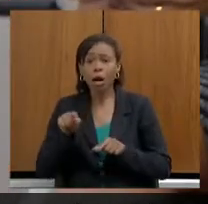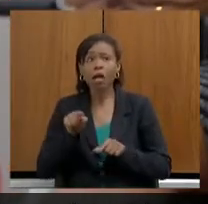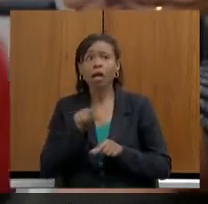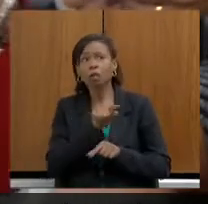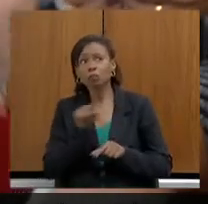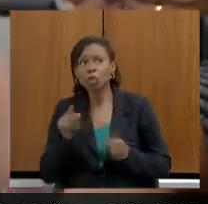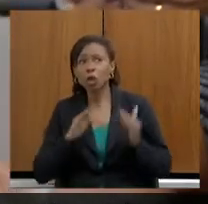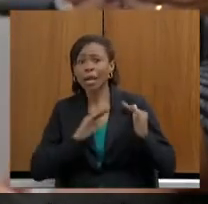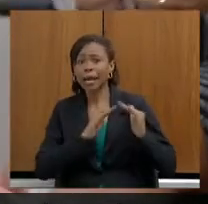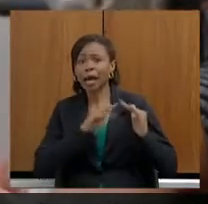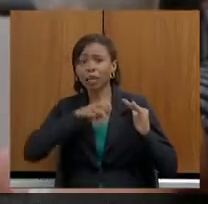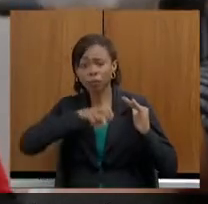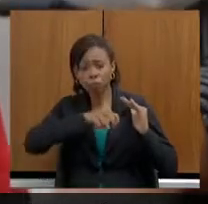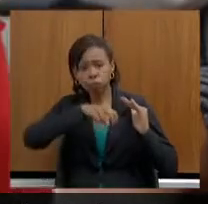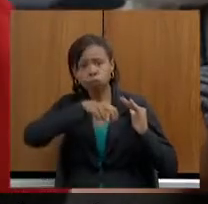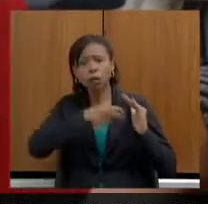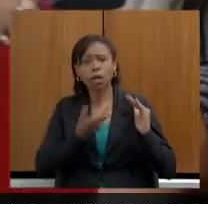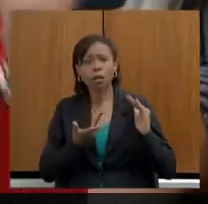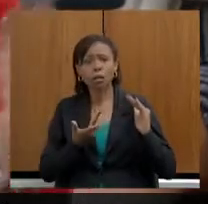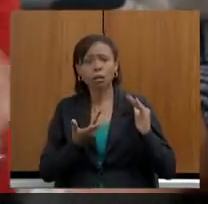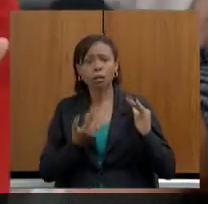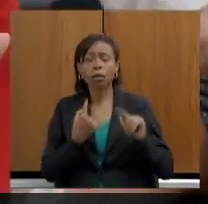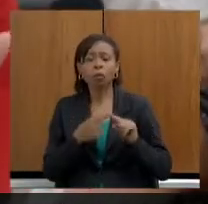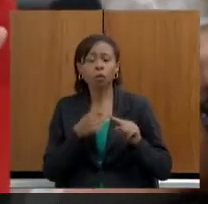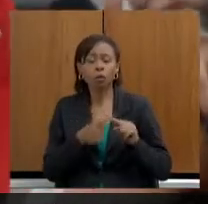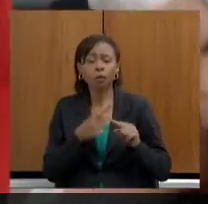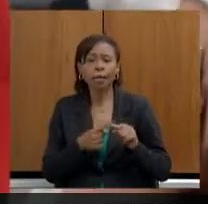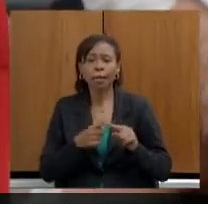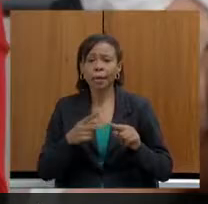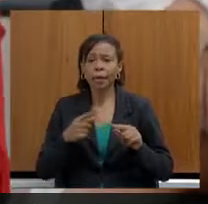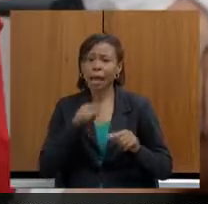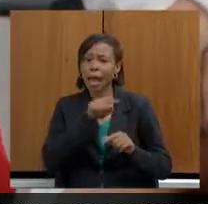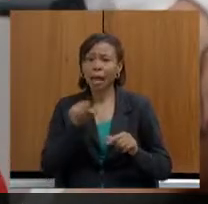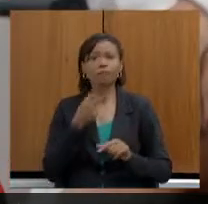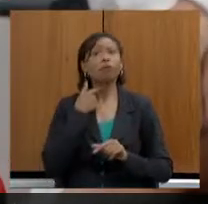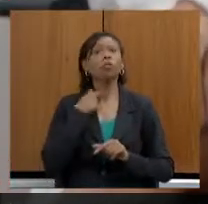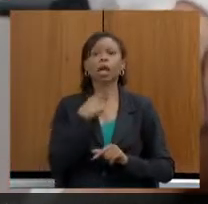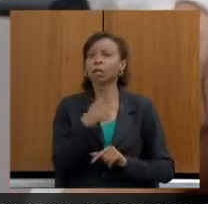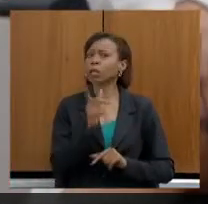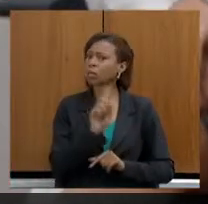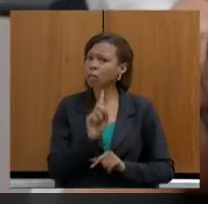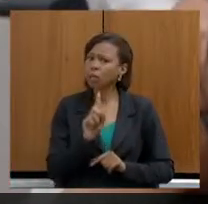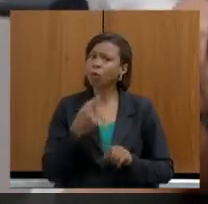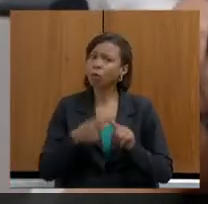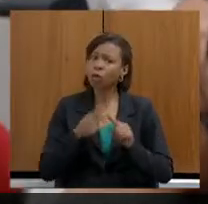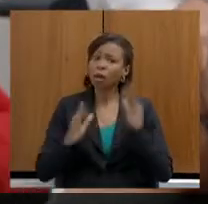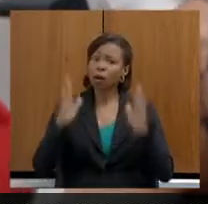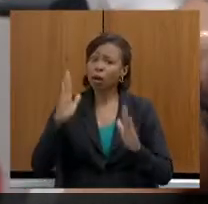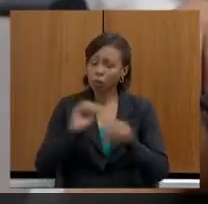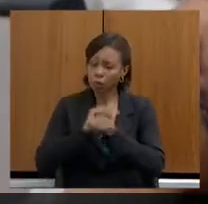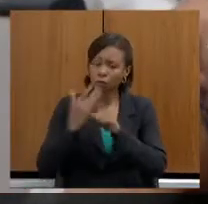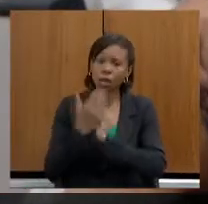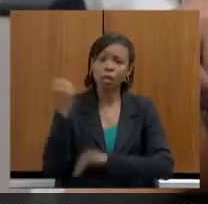nesse período não por elas não pô decisão individual mas que era onda roxa o Governo está cobrando dessas